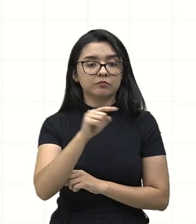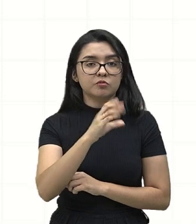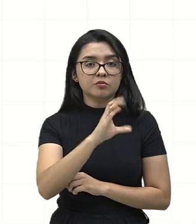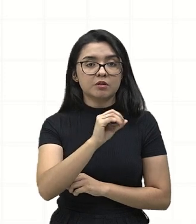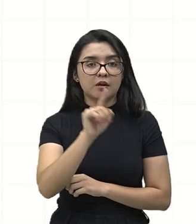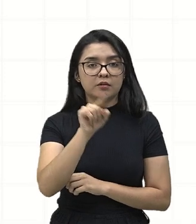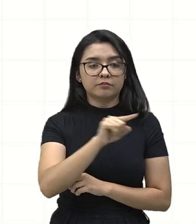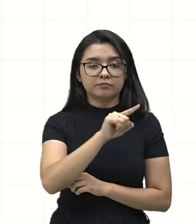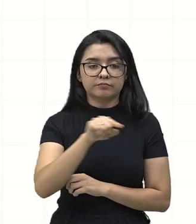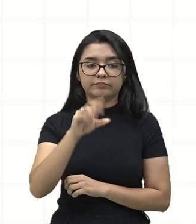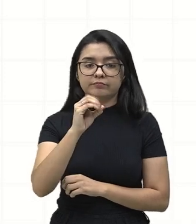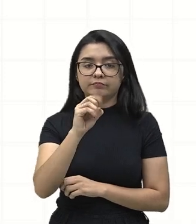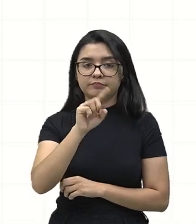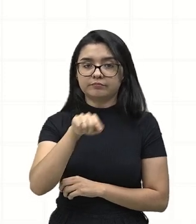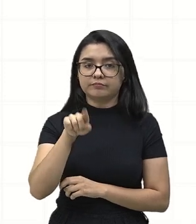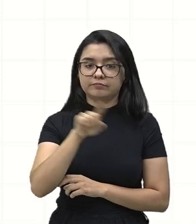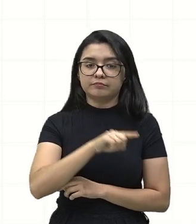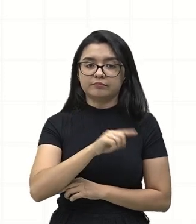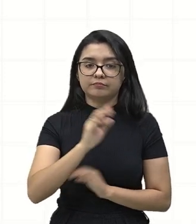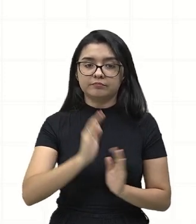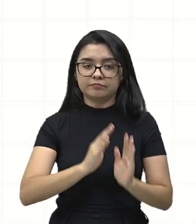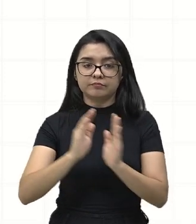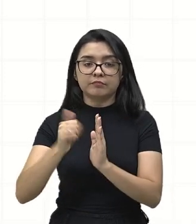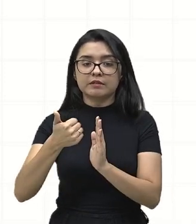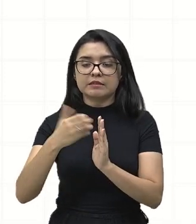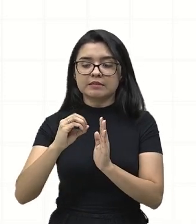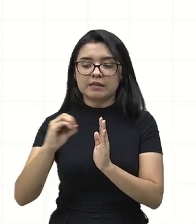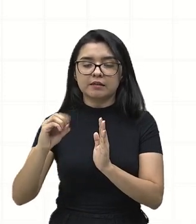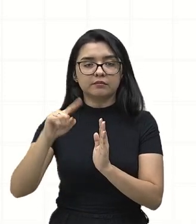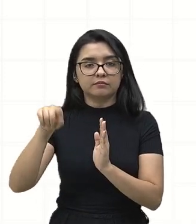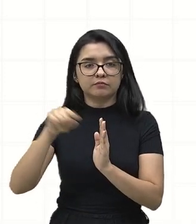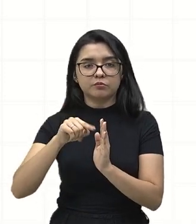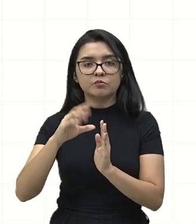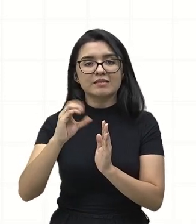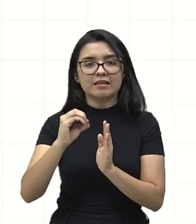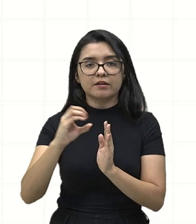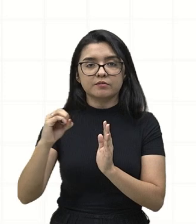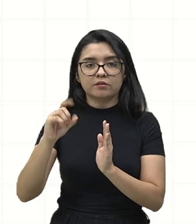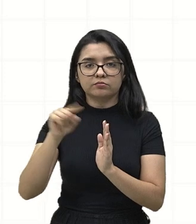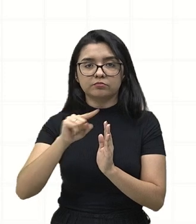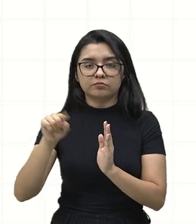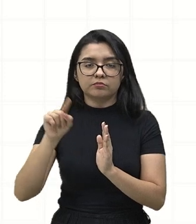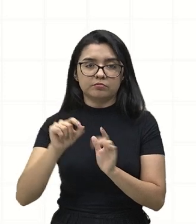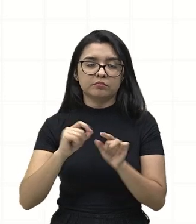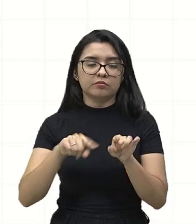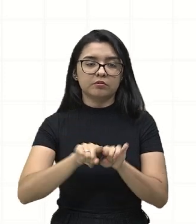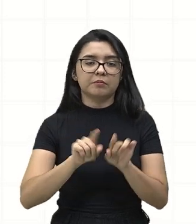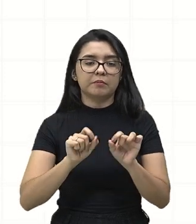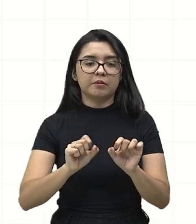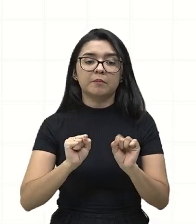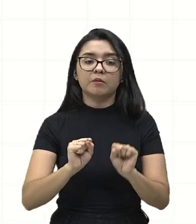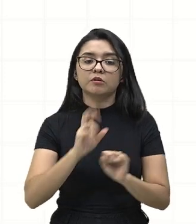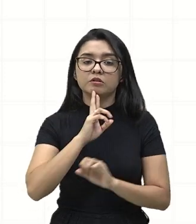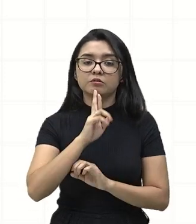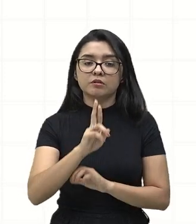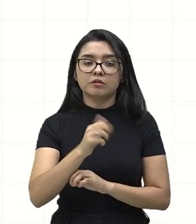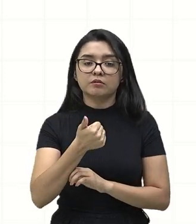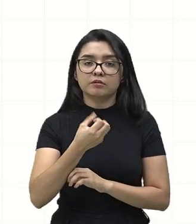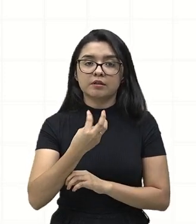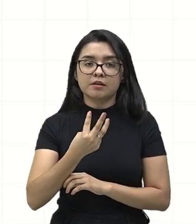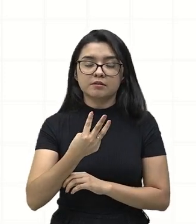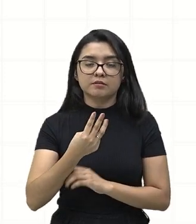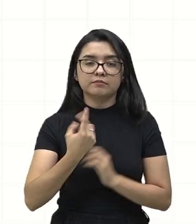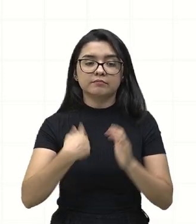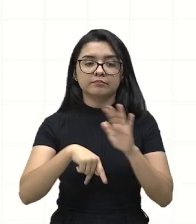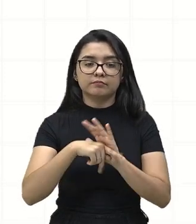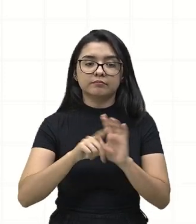zeros do 1.300 com os 2 zeros do 100. E o resultado é o que sobra aqui, é o